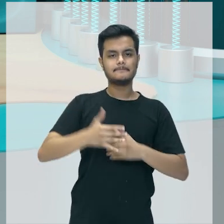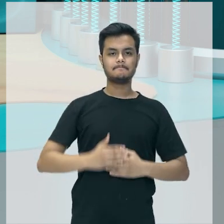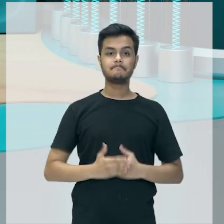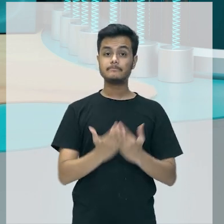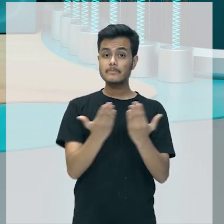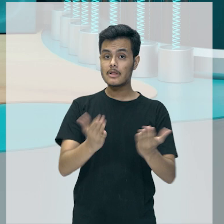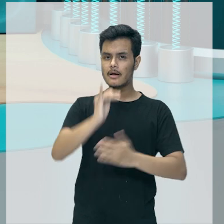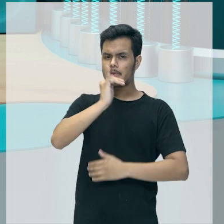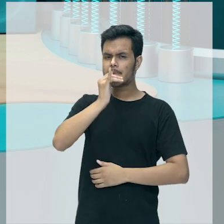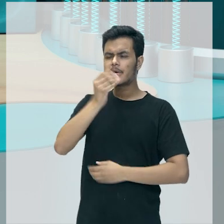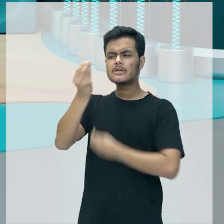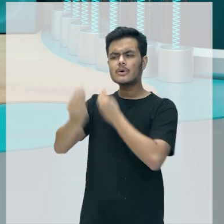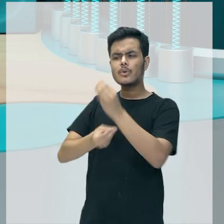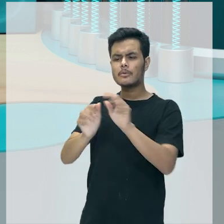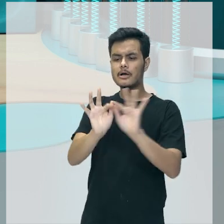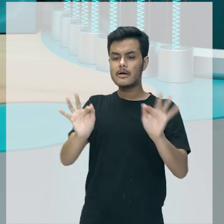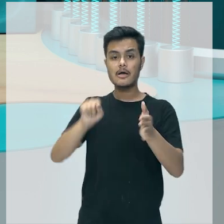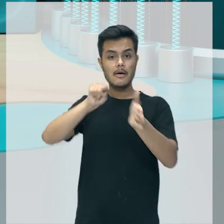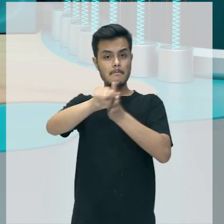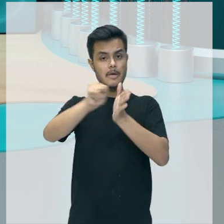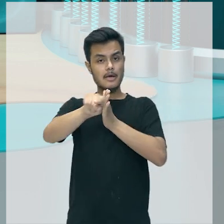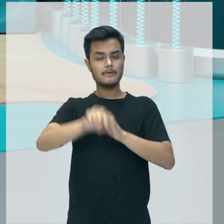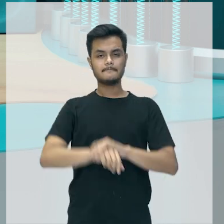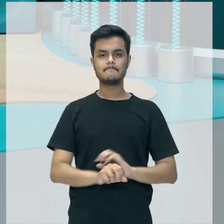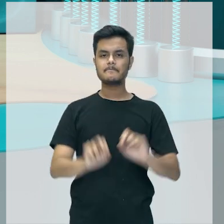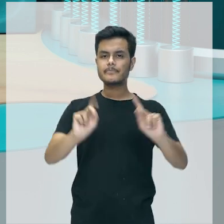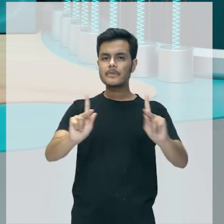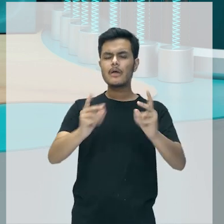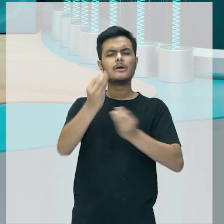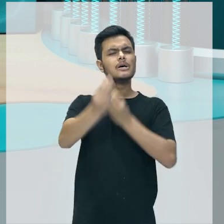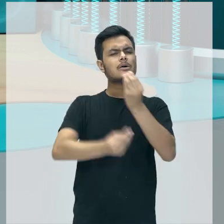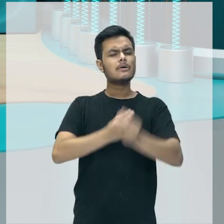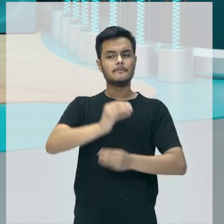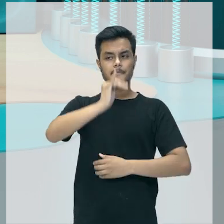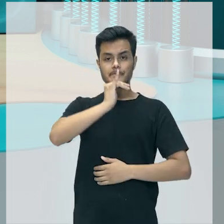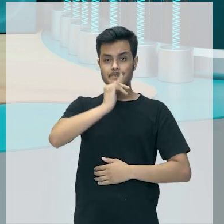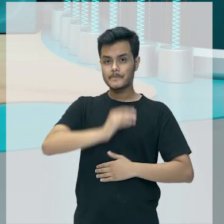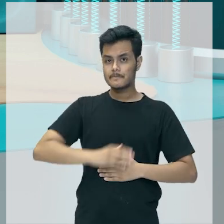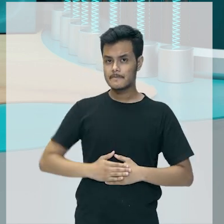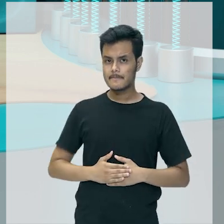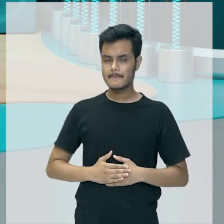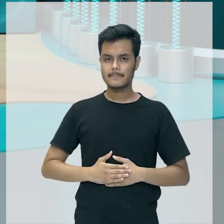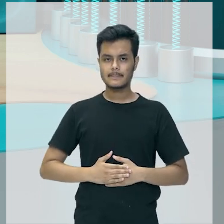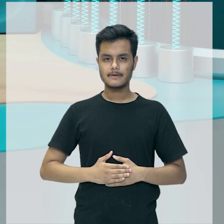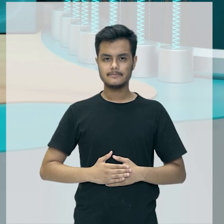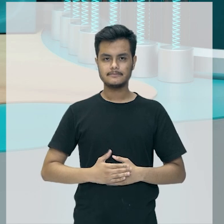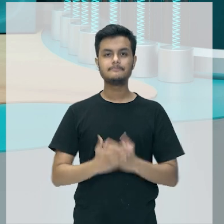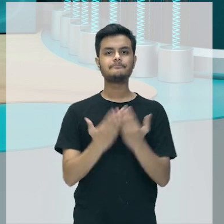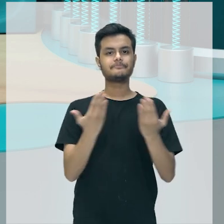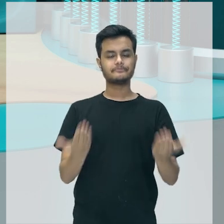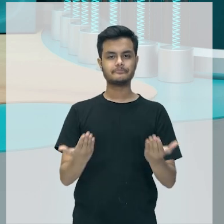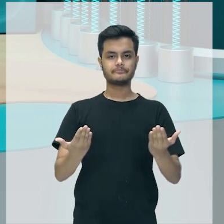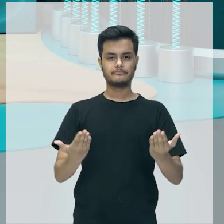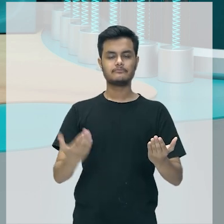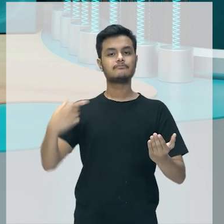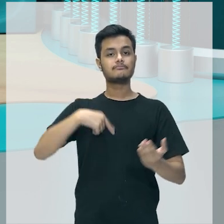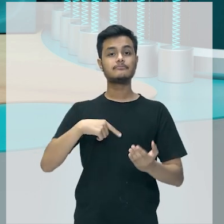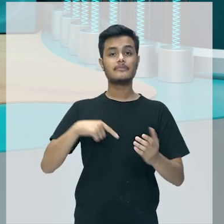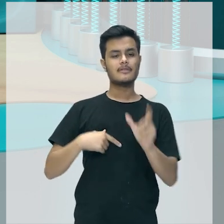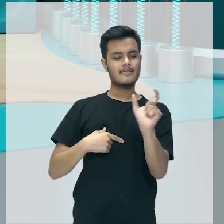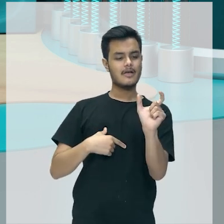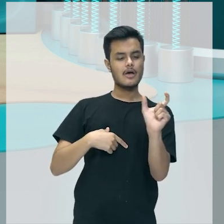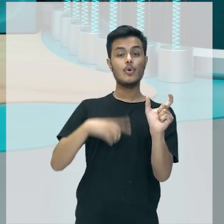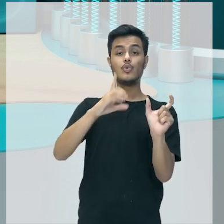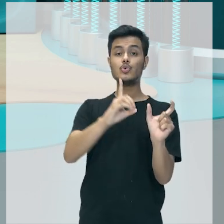forma interrogativa. Na forma interrogativa, o que vai acontecer? Eu vou acrescentar o